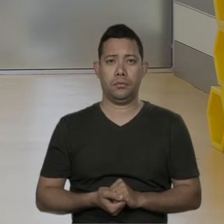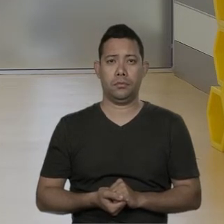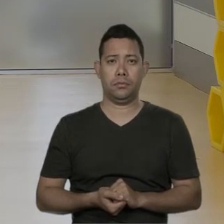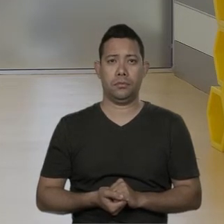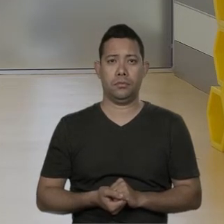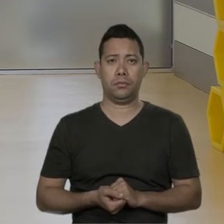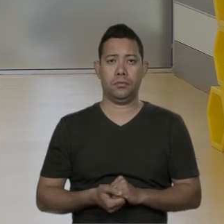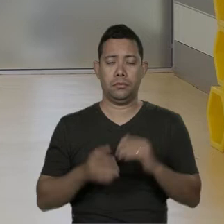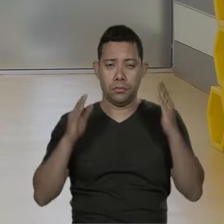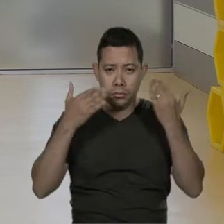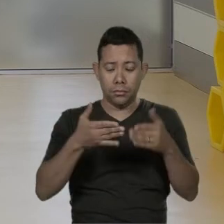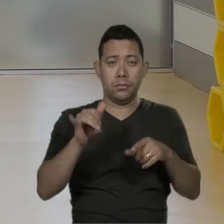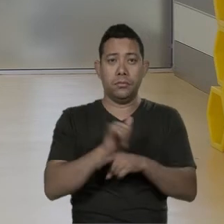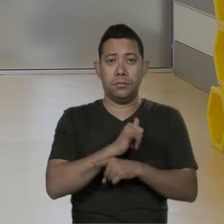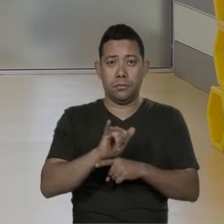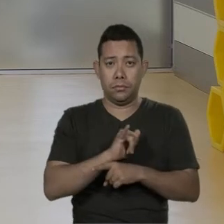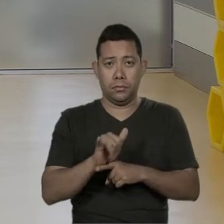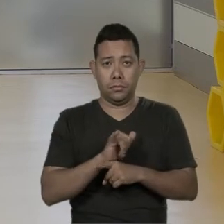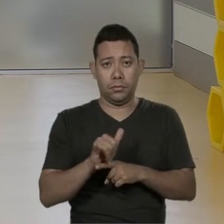Foca na técnica.